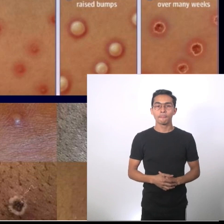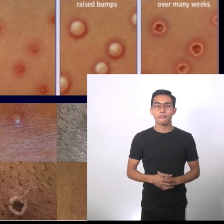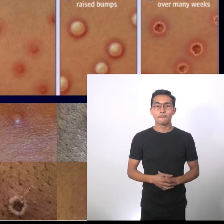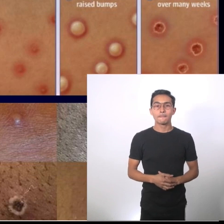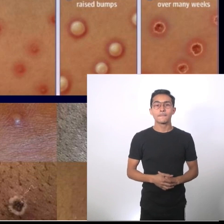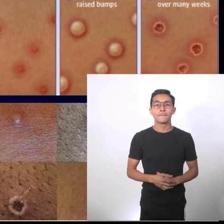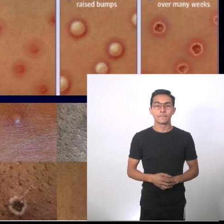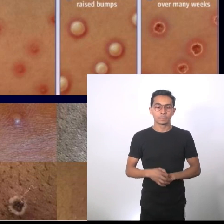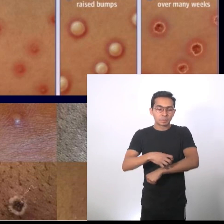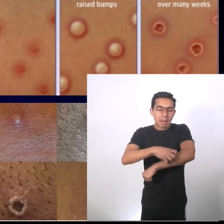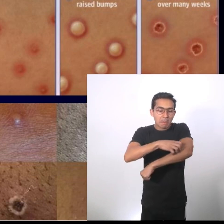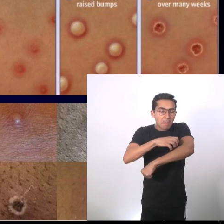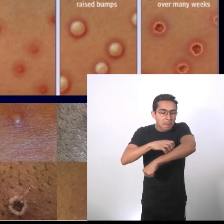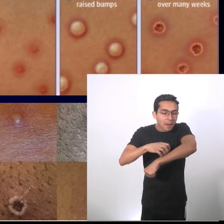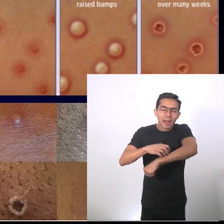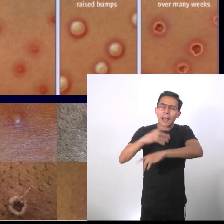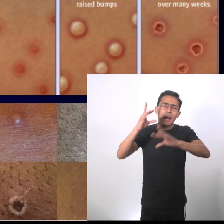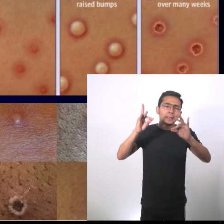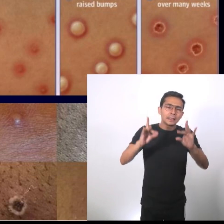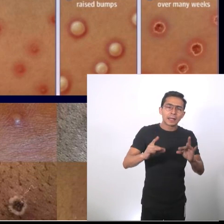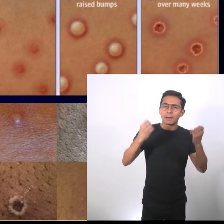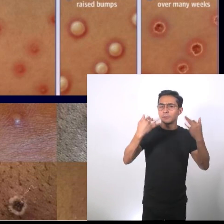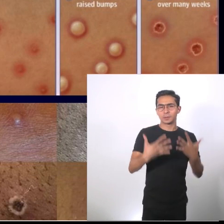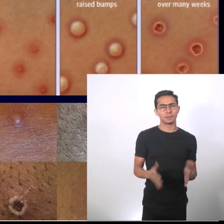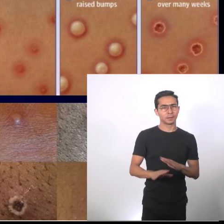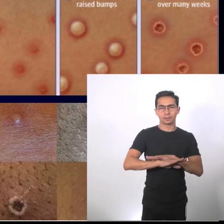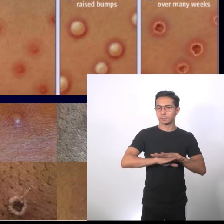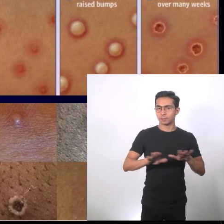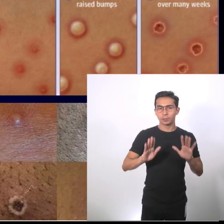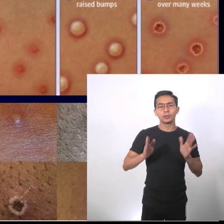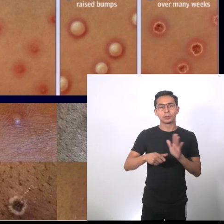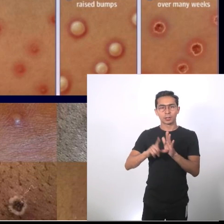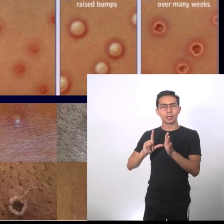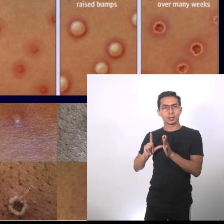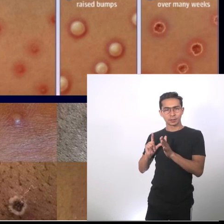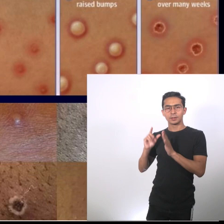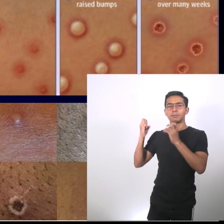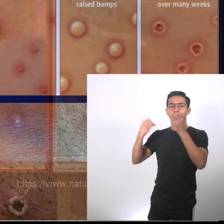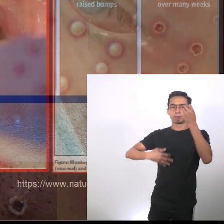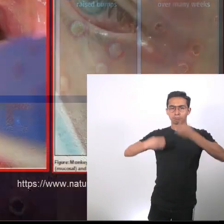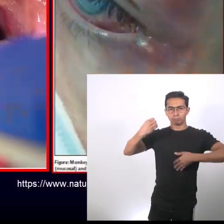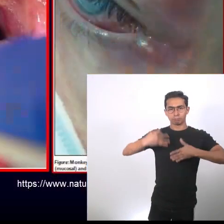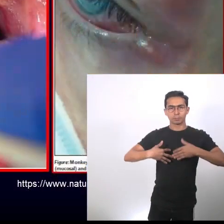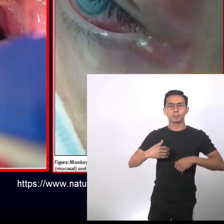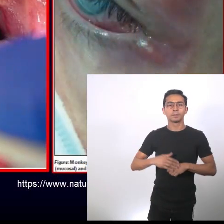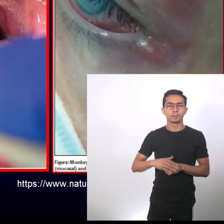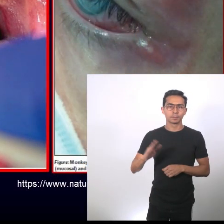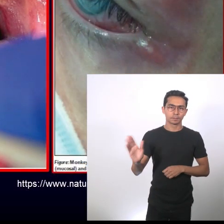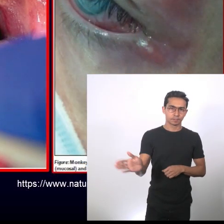entrar em detalhes, a doutora Zarifa já mostrou de forma muito clara toda essa progressão. O próximo, por favor.